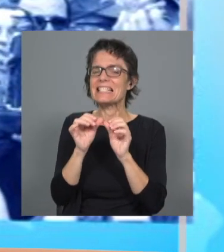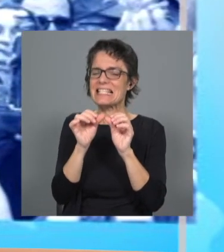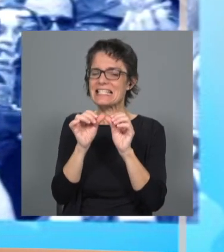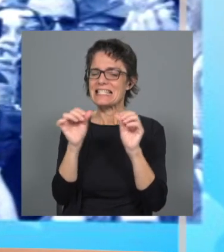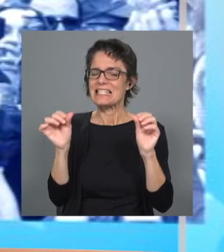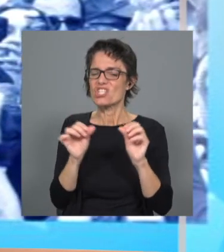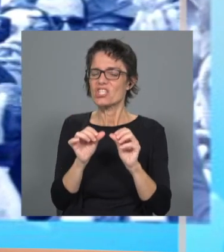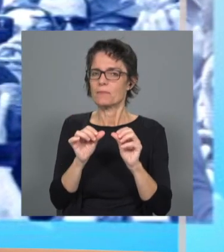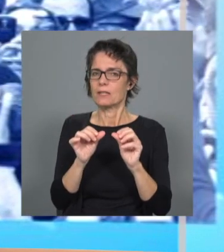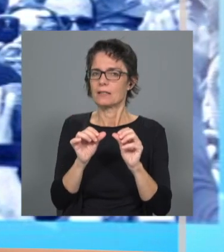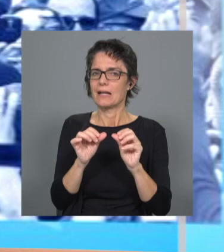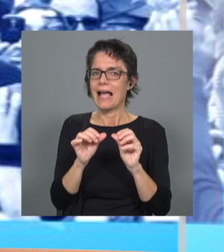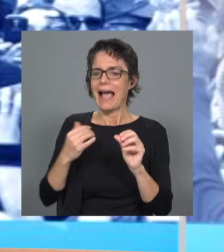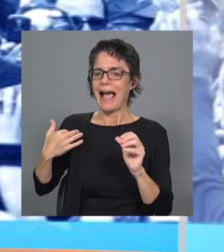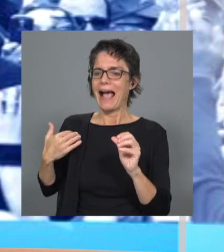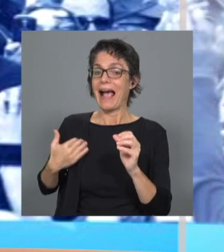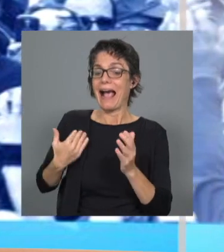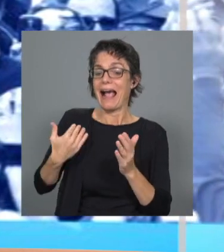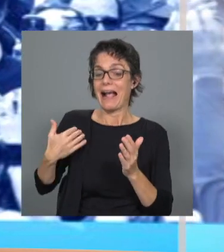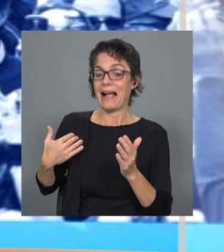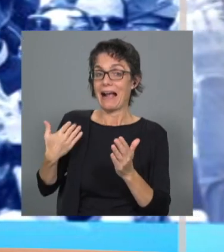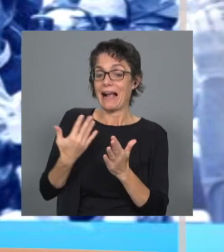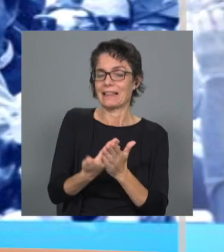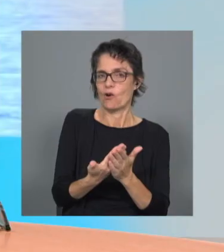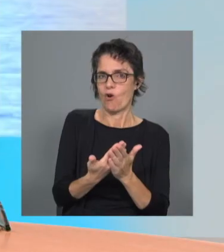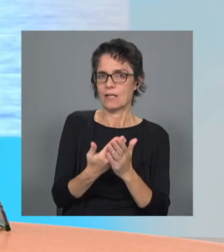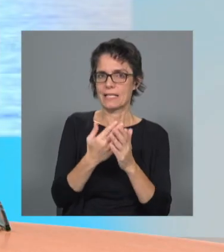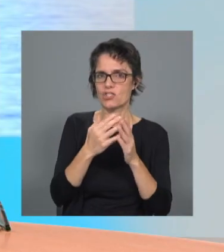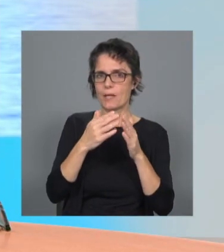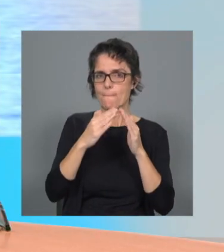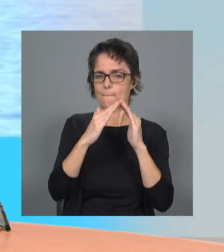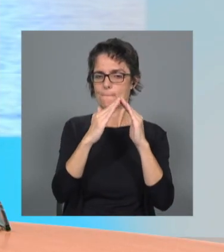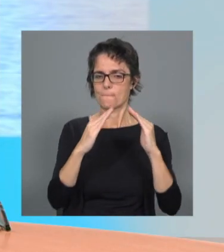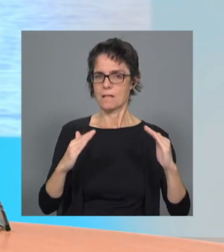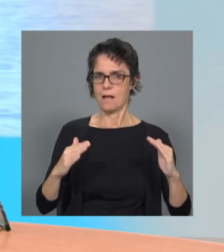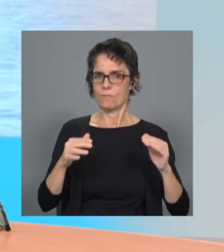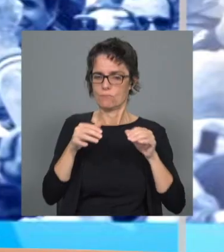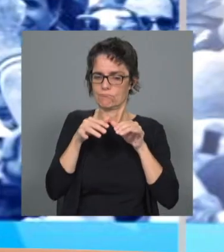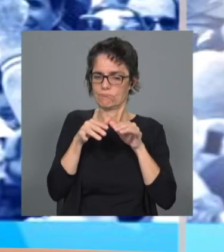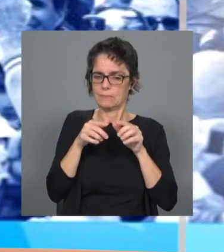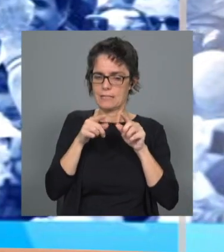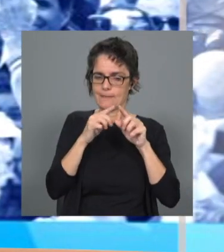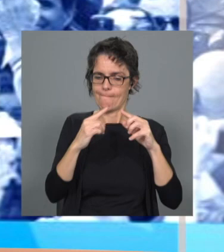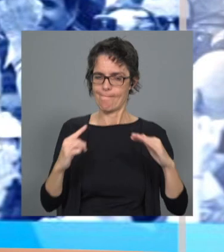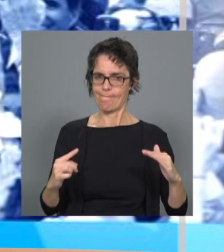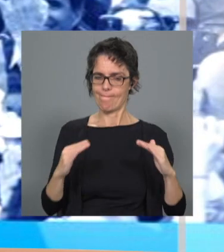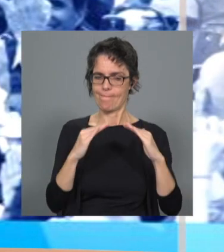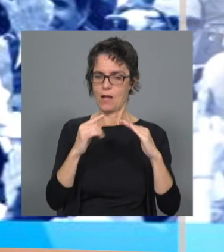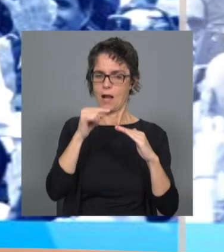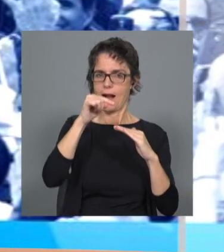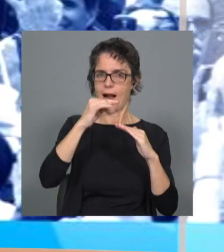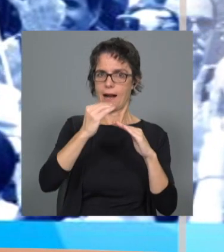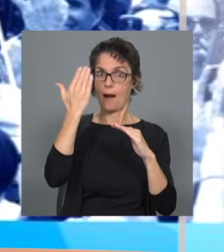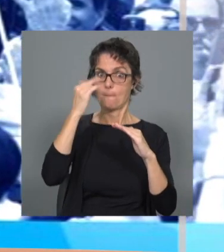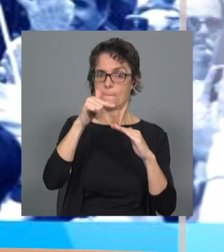cresceram nele e se sentem confortáveis nele. Que atenção, aqui a questão não é sempre o que está no topo, é a base, não é? É um